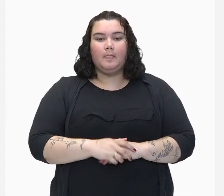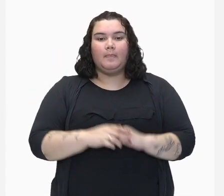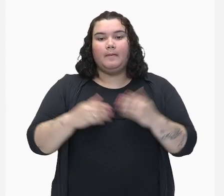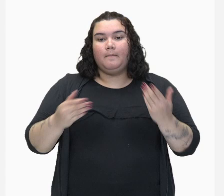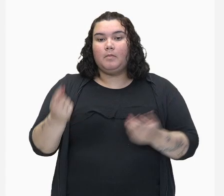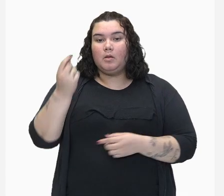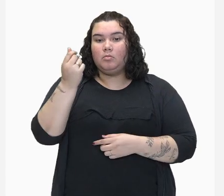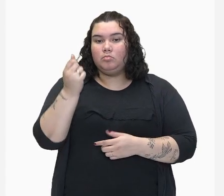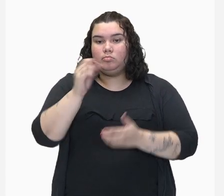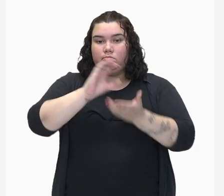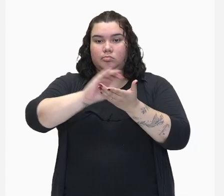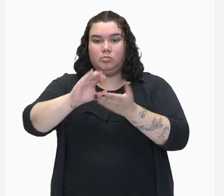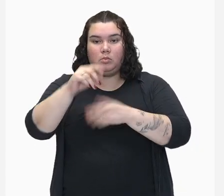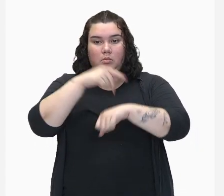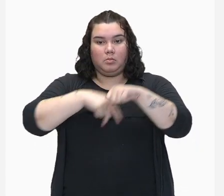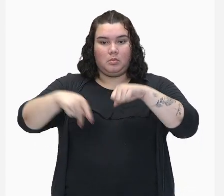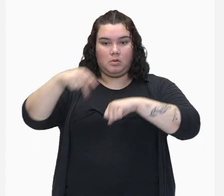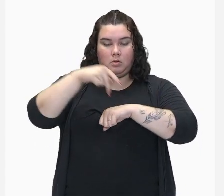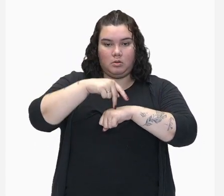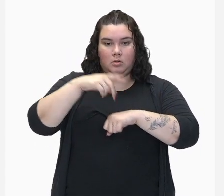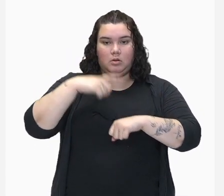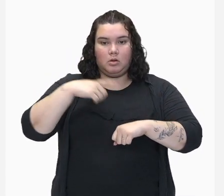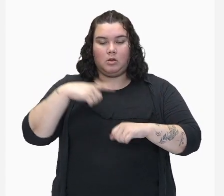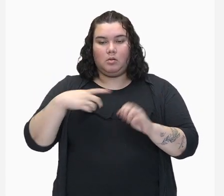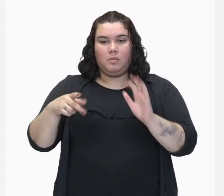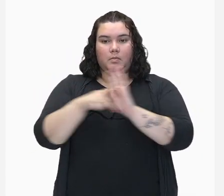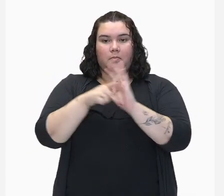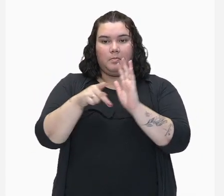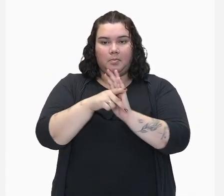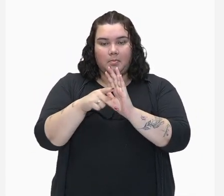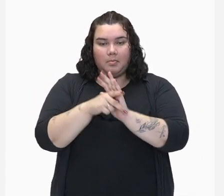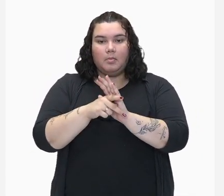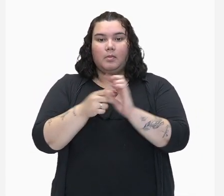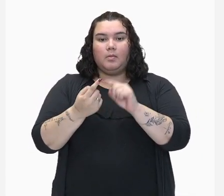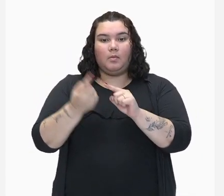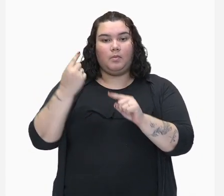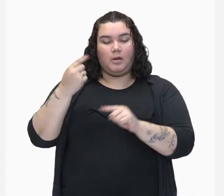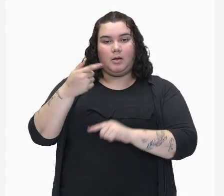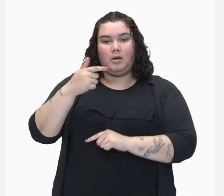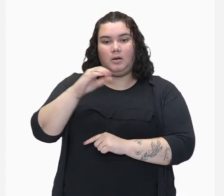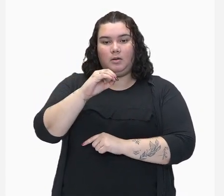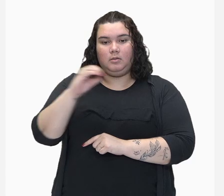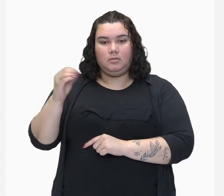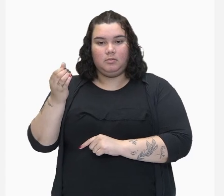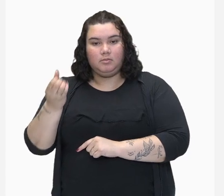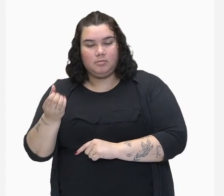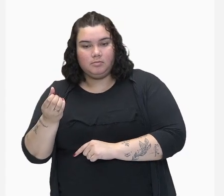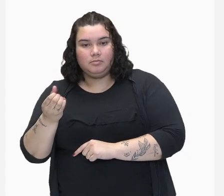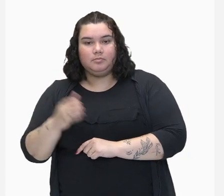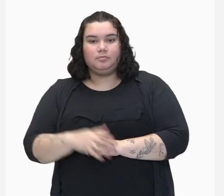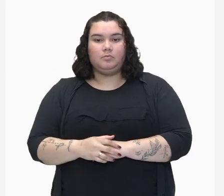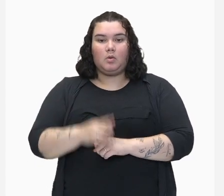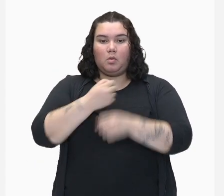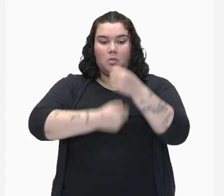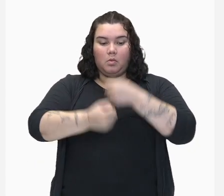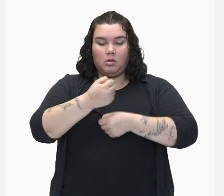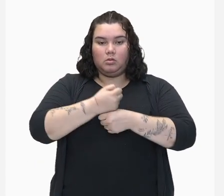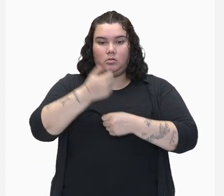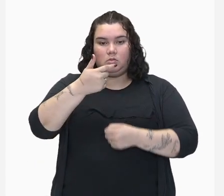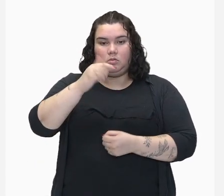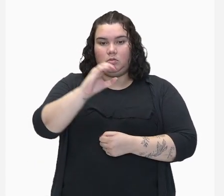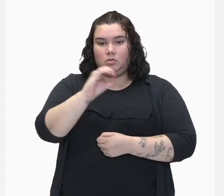investido por país que sediou a Copa desde 2006. Então nós temos lá o ano de